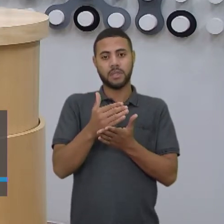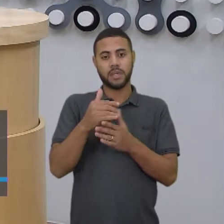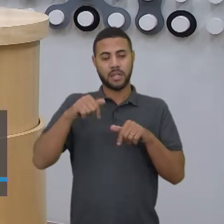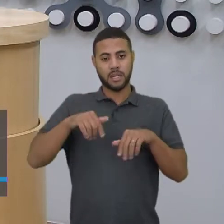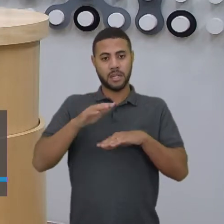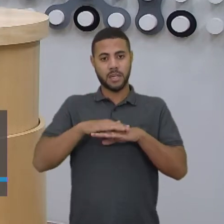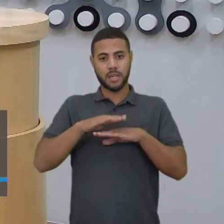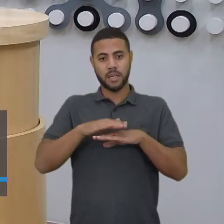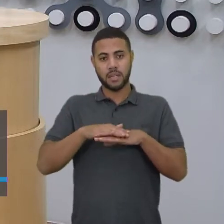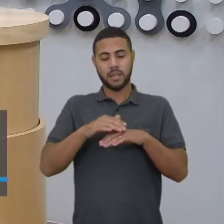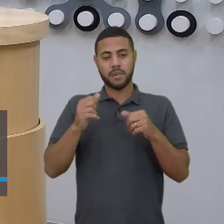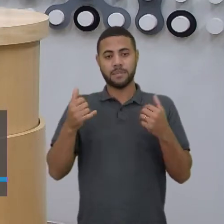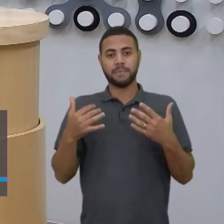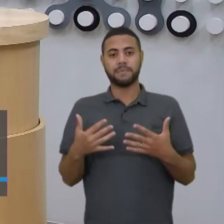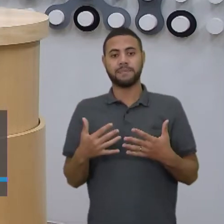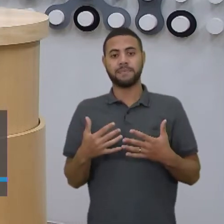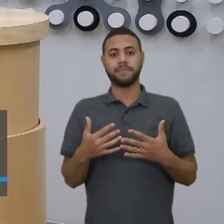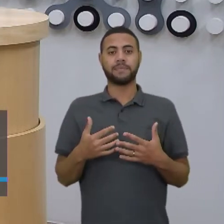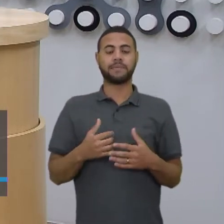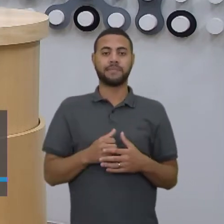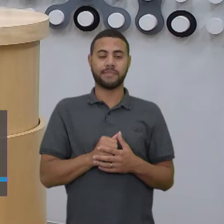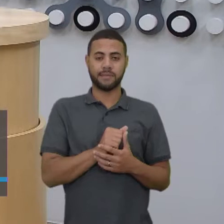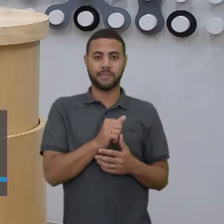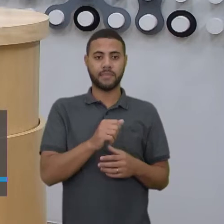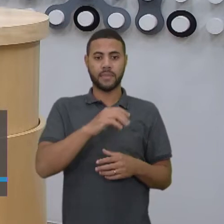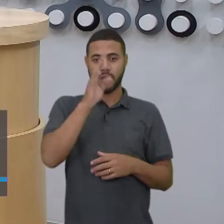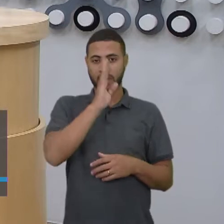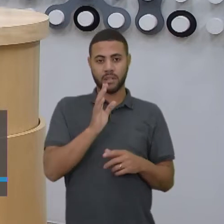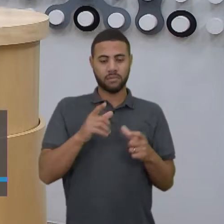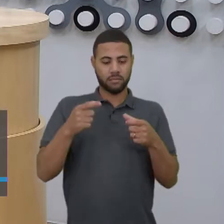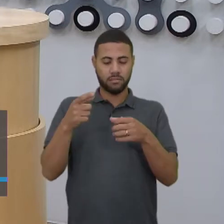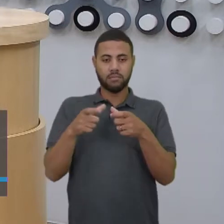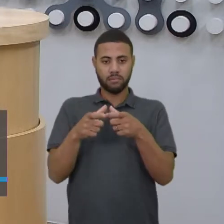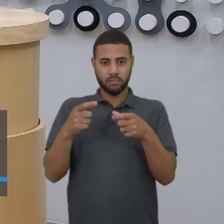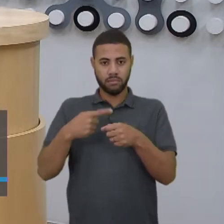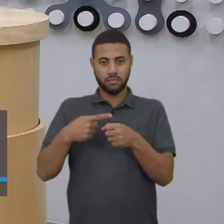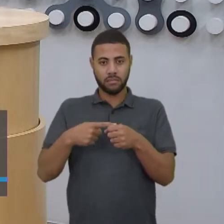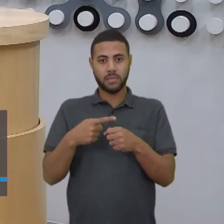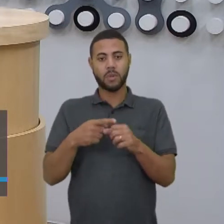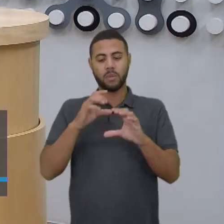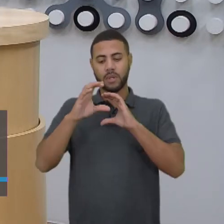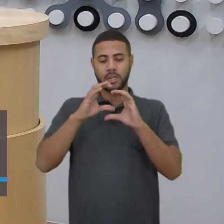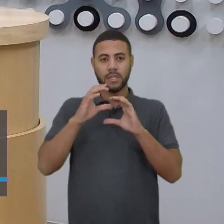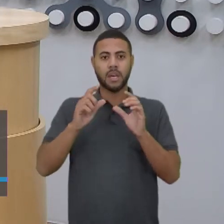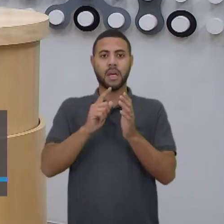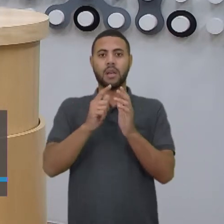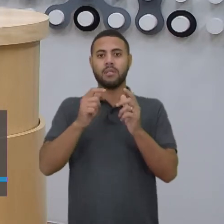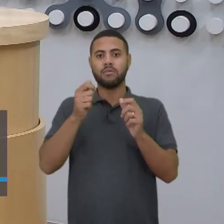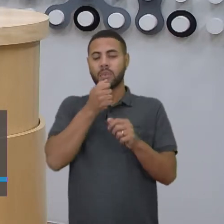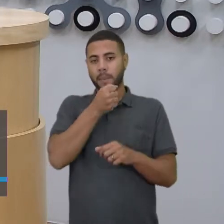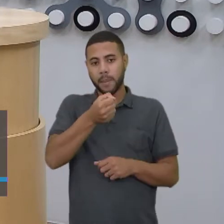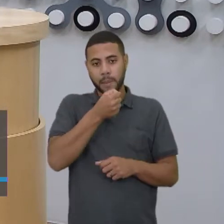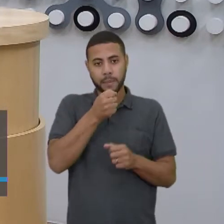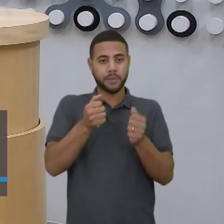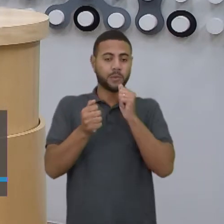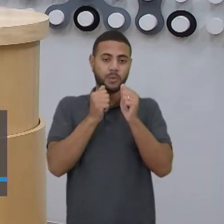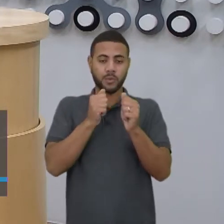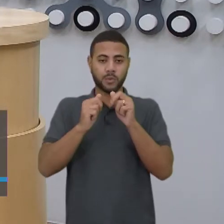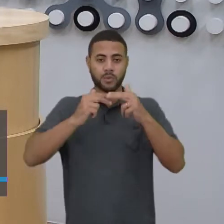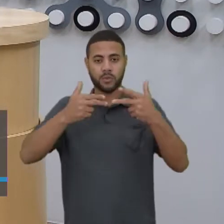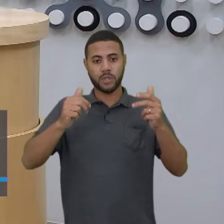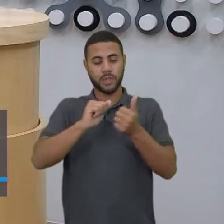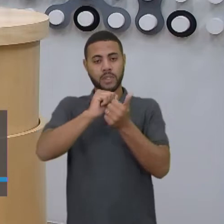deste componente, que é mídia internacional. Eles podem escolher comunicação jornalística, podem escolher jornalismo, podem escolher